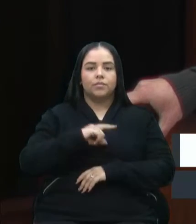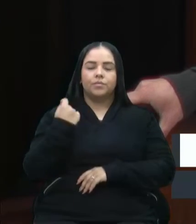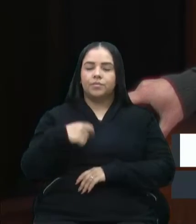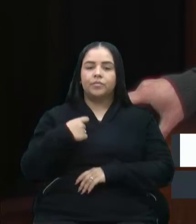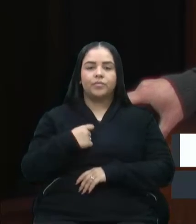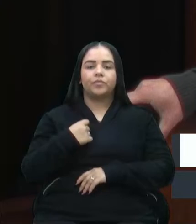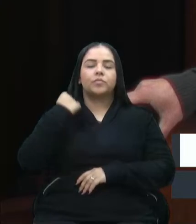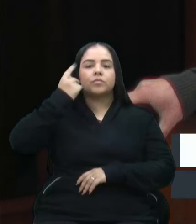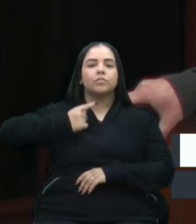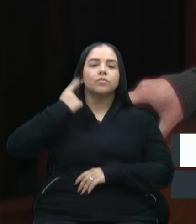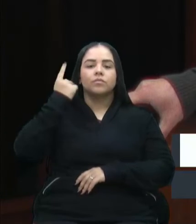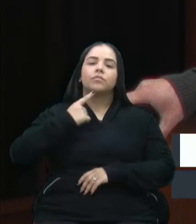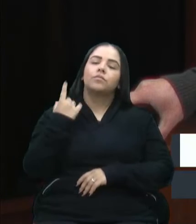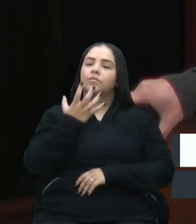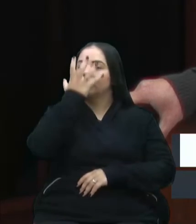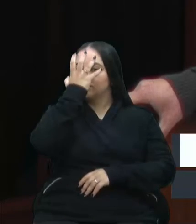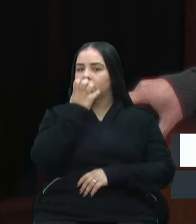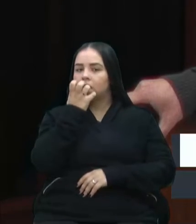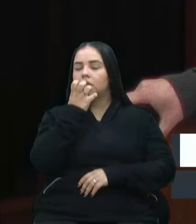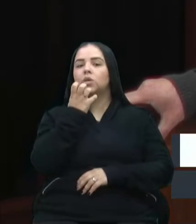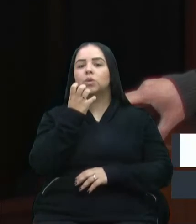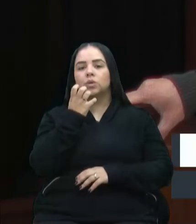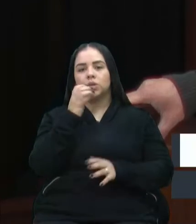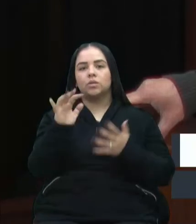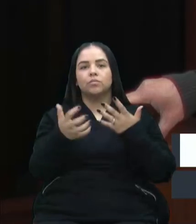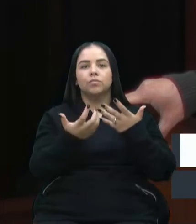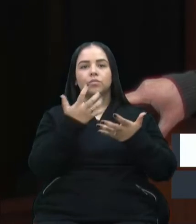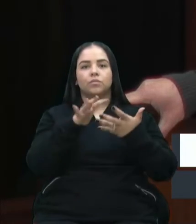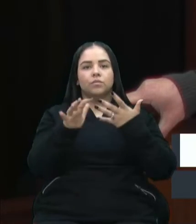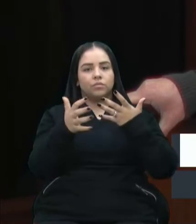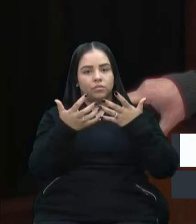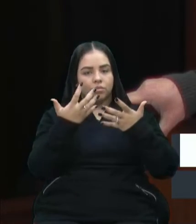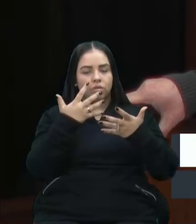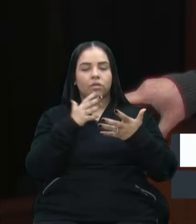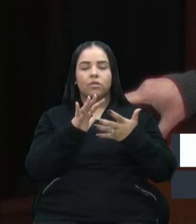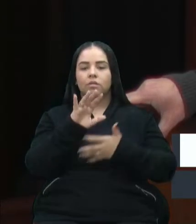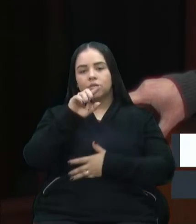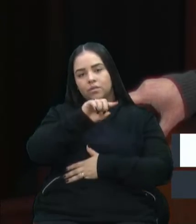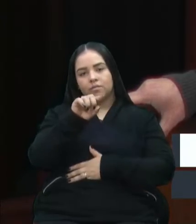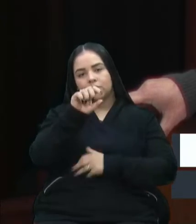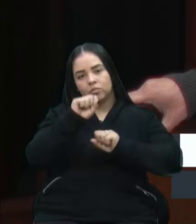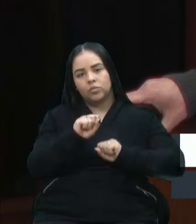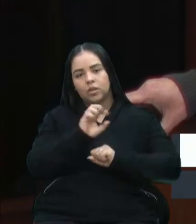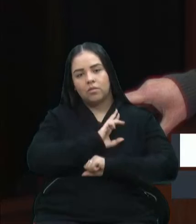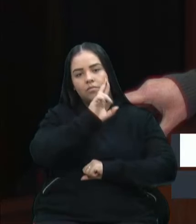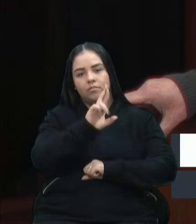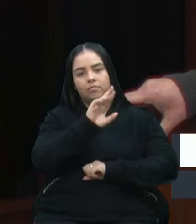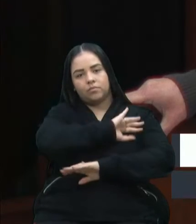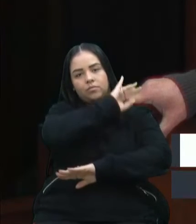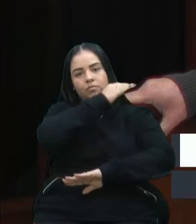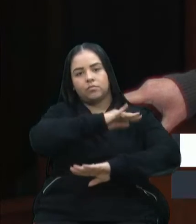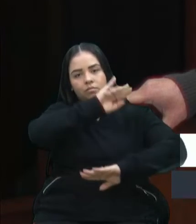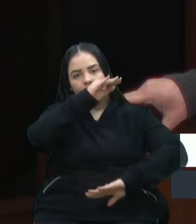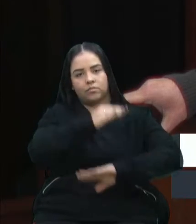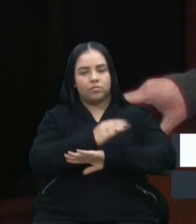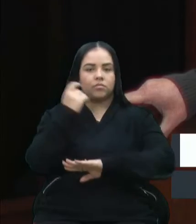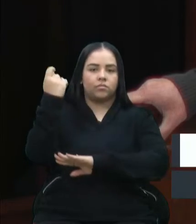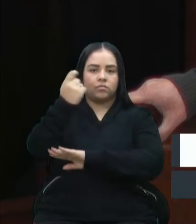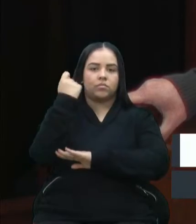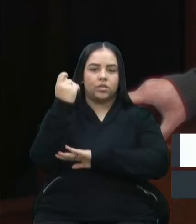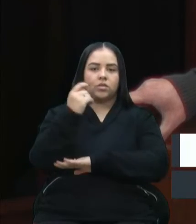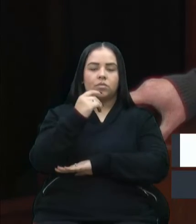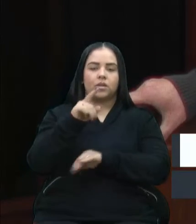sérios, transparentes, e que possam, sim, estar representando a nossa Serra, representando o nosso